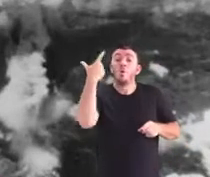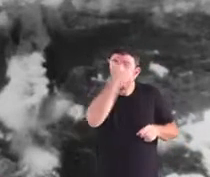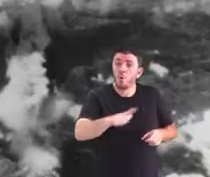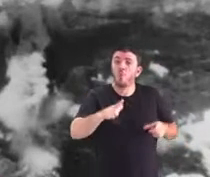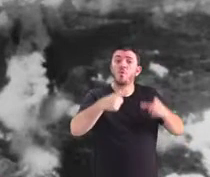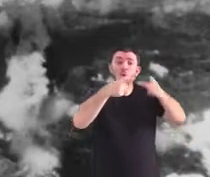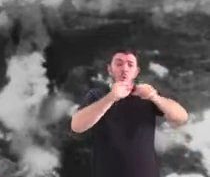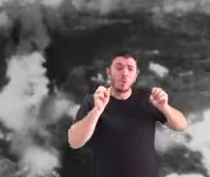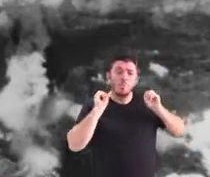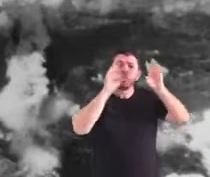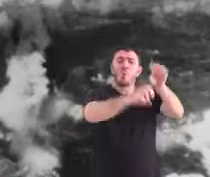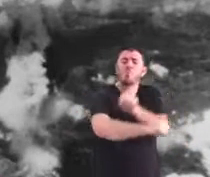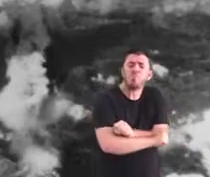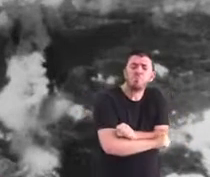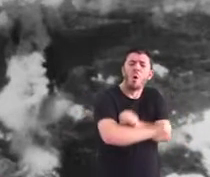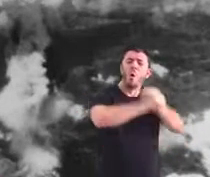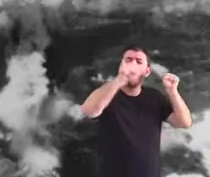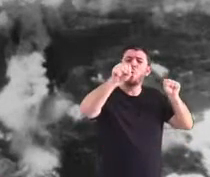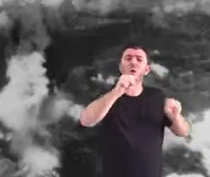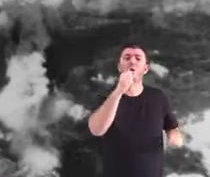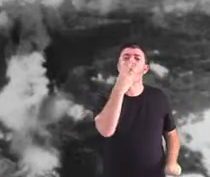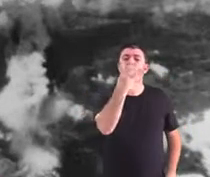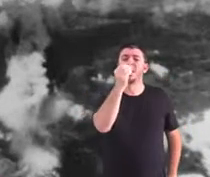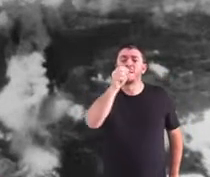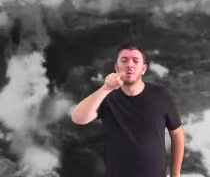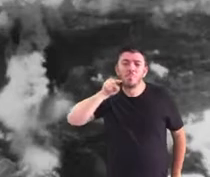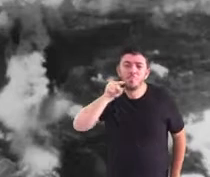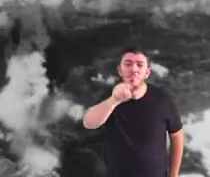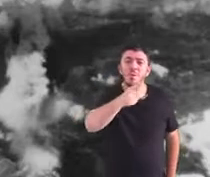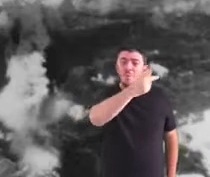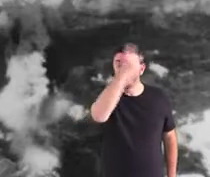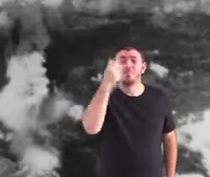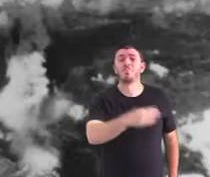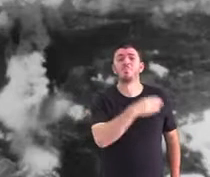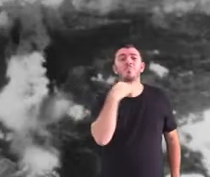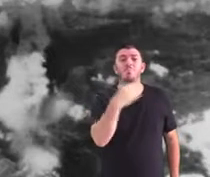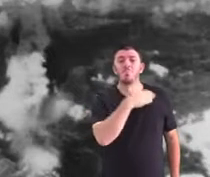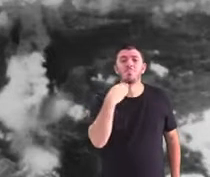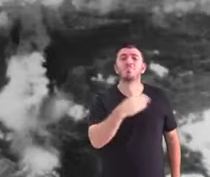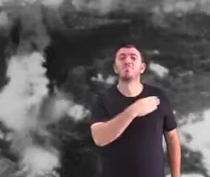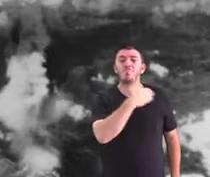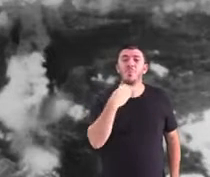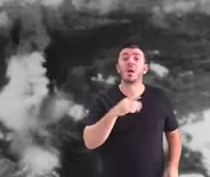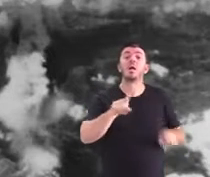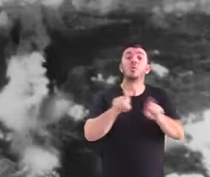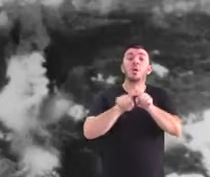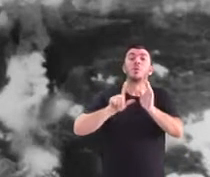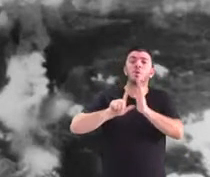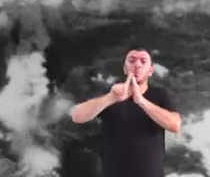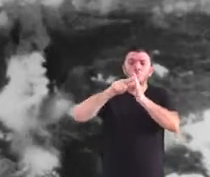mortes com impacto imediato, fora as mortes ocasionadas